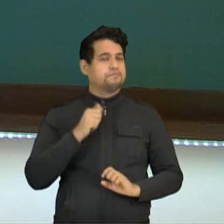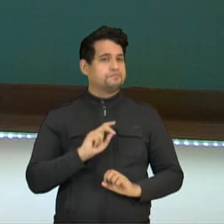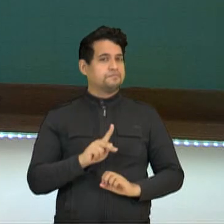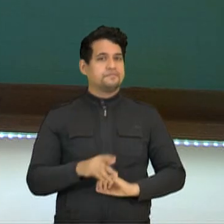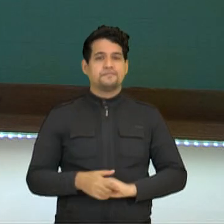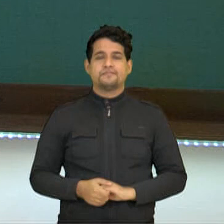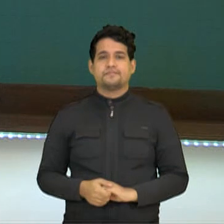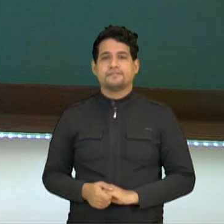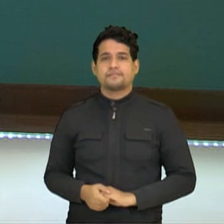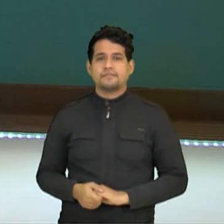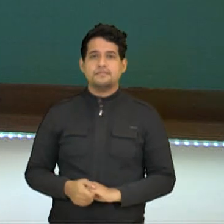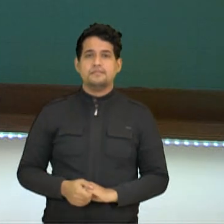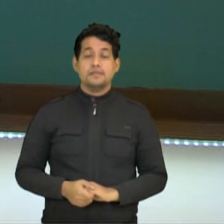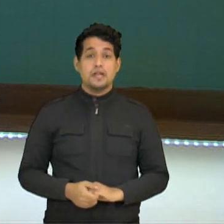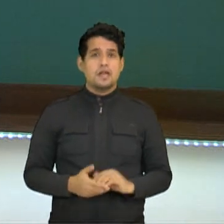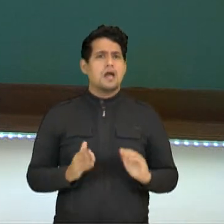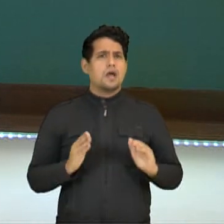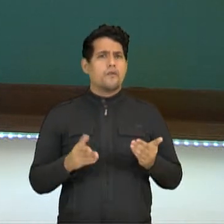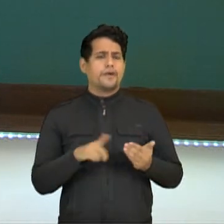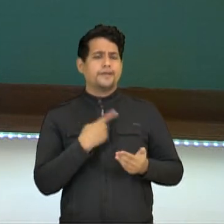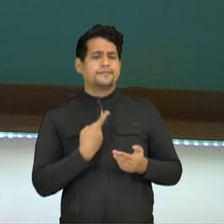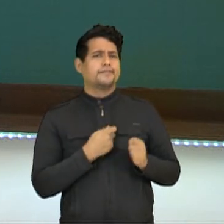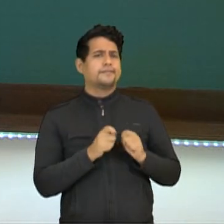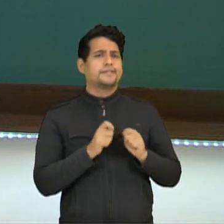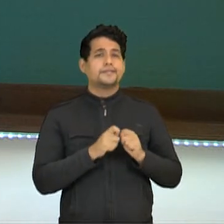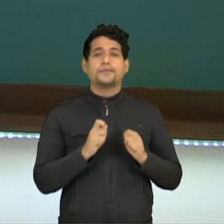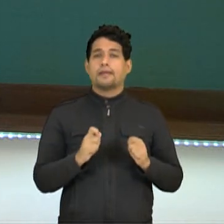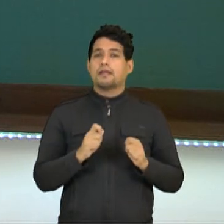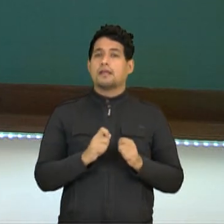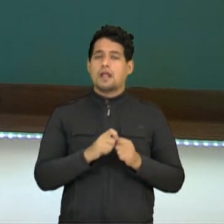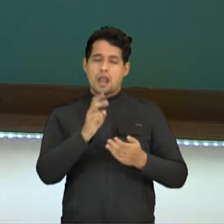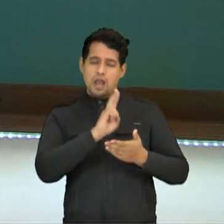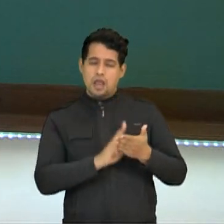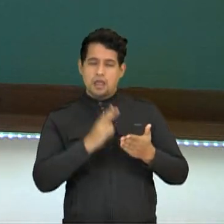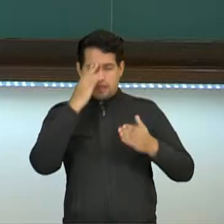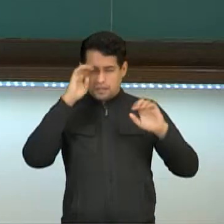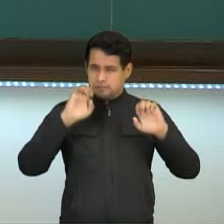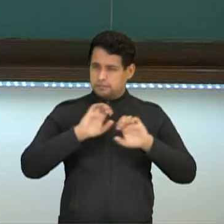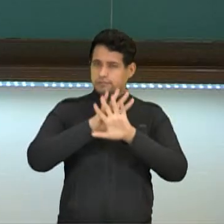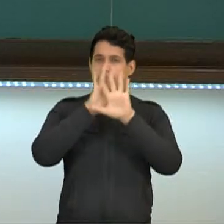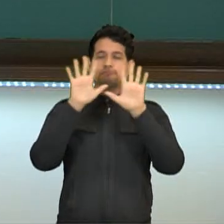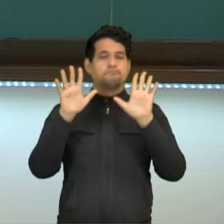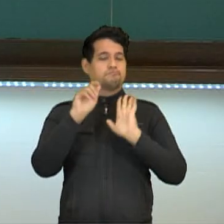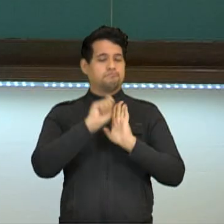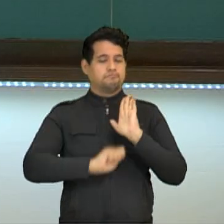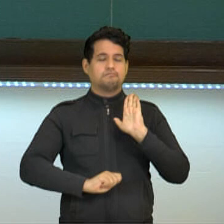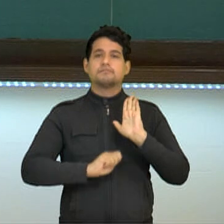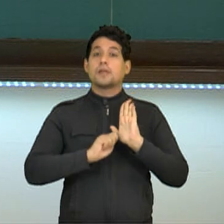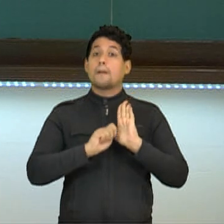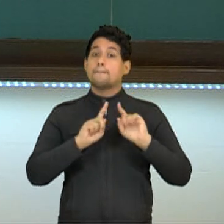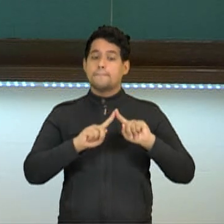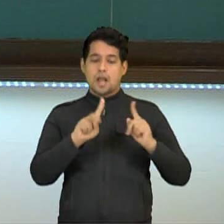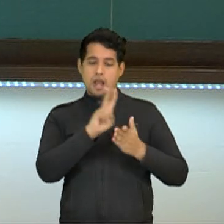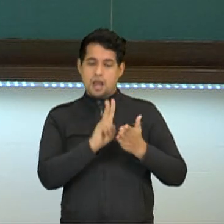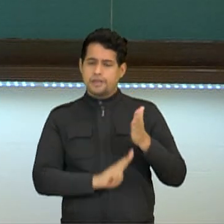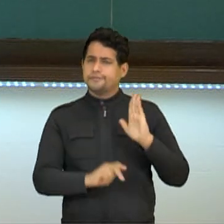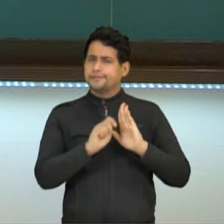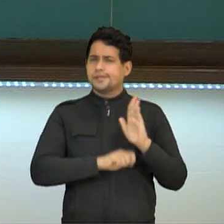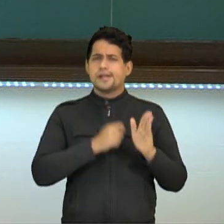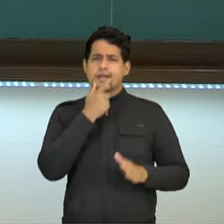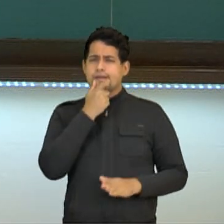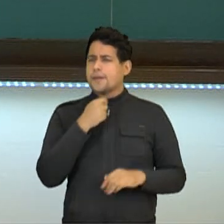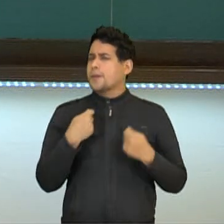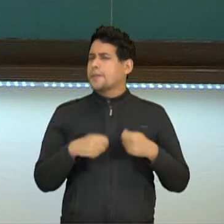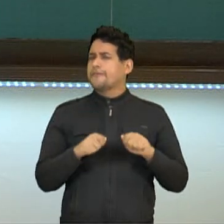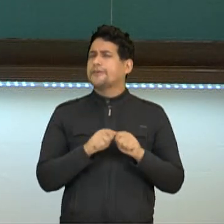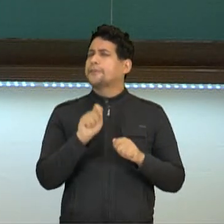ok? Agora, então, a gente vai fazer uma reading comprehension, uma leitura de um texto. Para ler um texto em inglês, o que eu